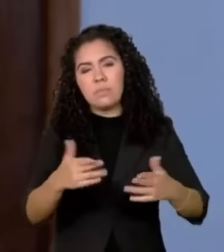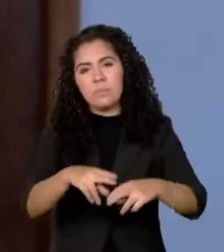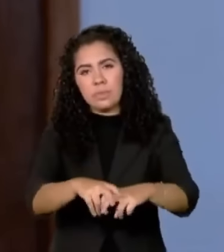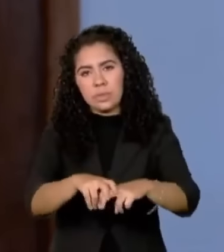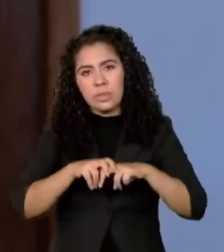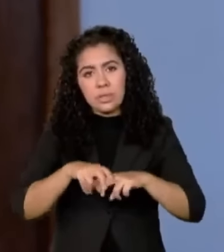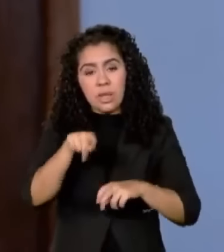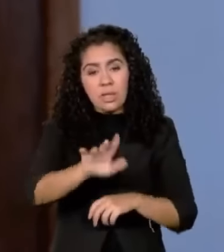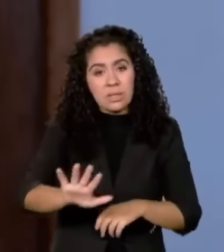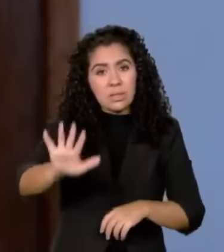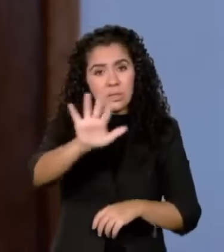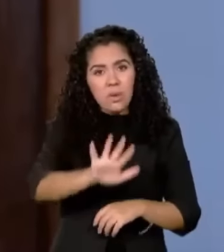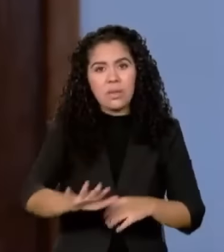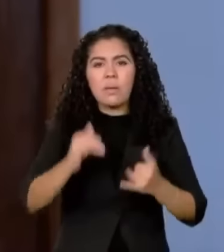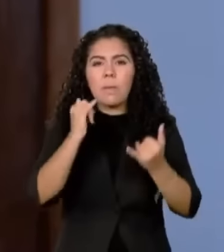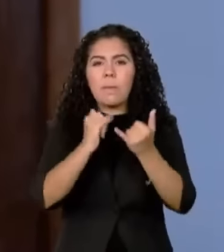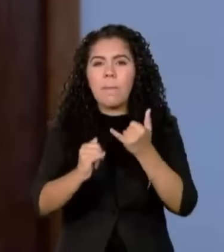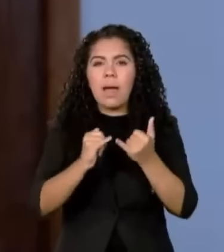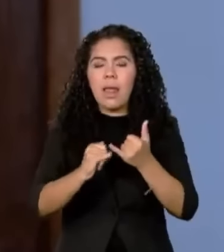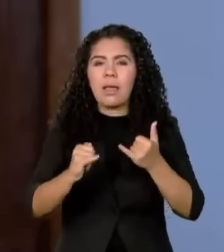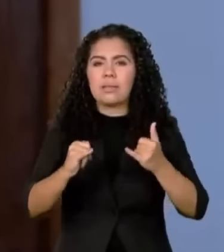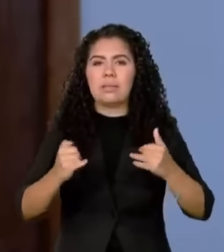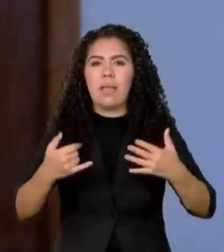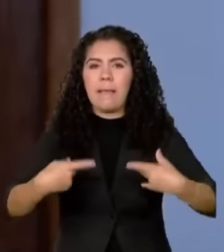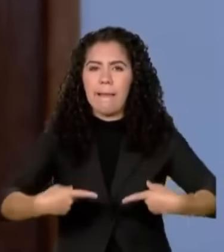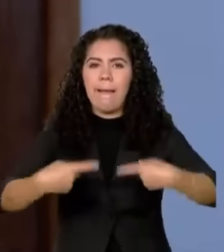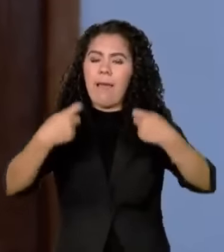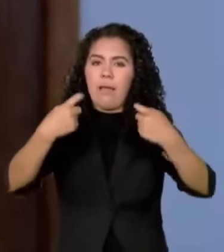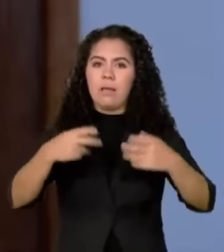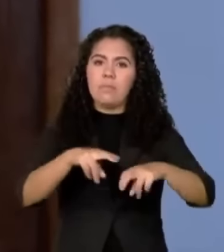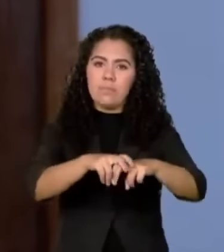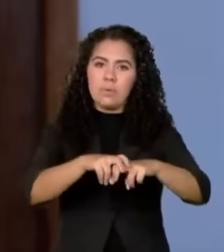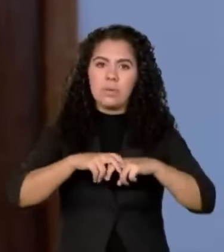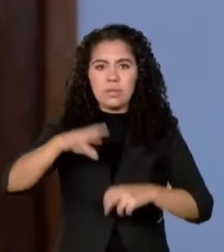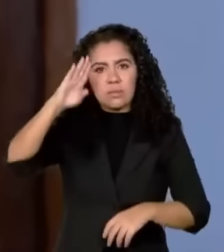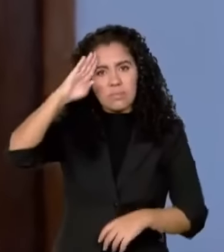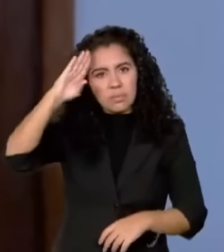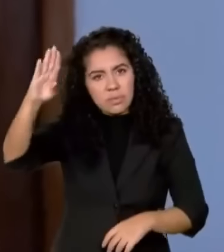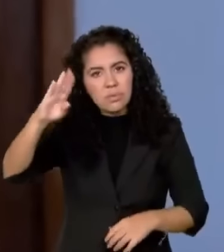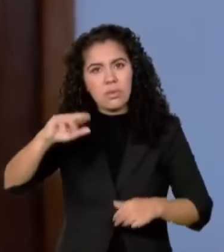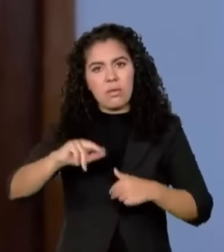uma situação de guerra que a gente está enfrentando, e por isso as Forças Armadas, sob o comando do Presidente da República, são